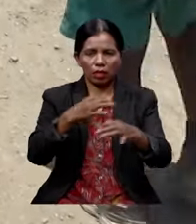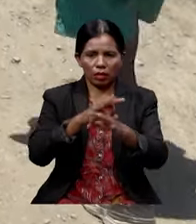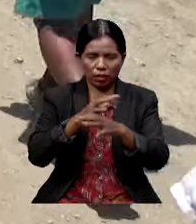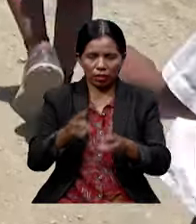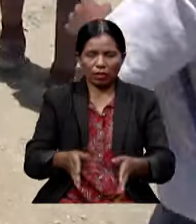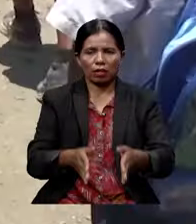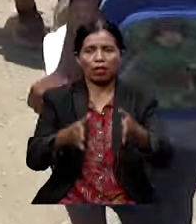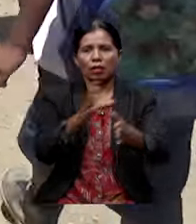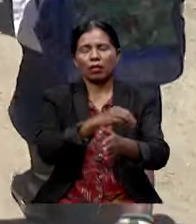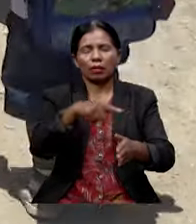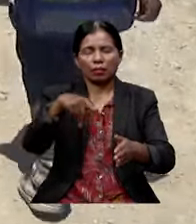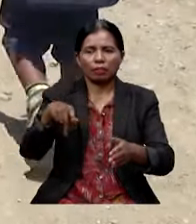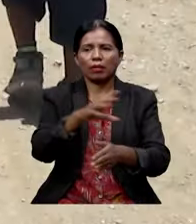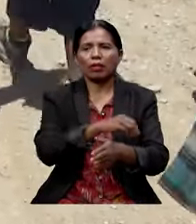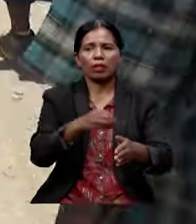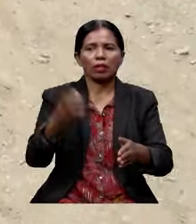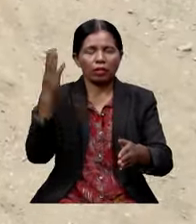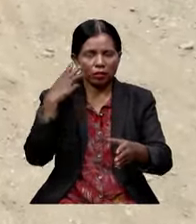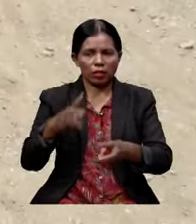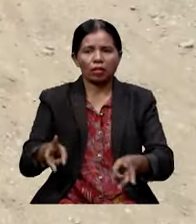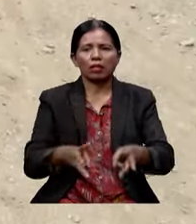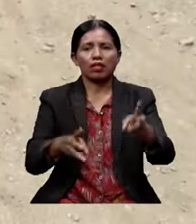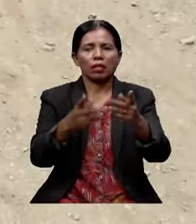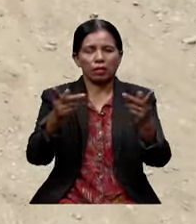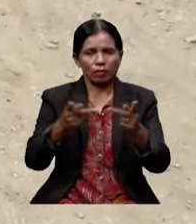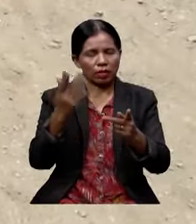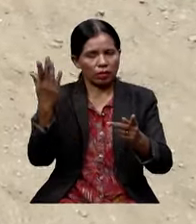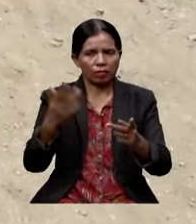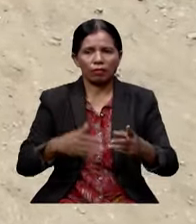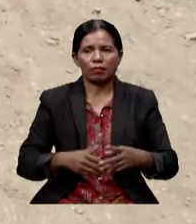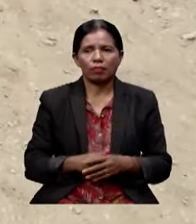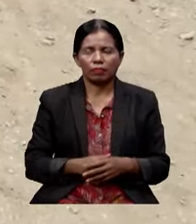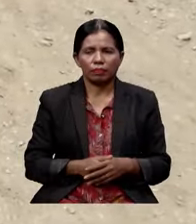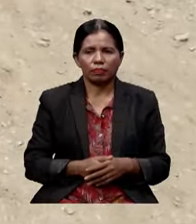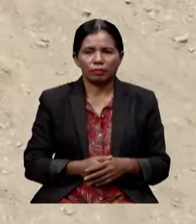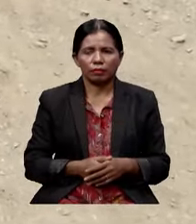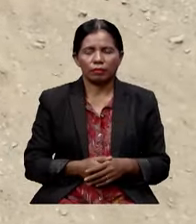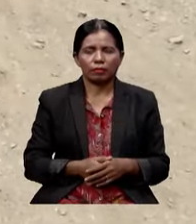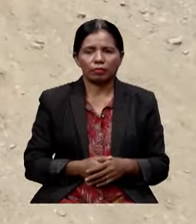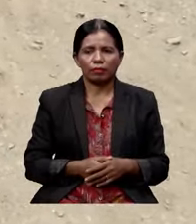Valeta e a área Perunas Nian, antes de a estrada e a fatem de fere. Abraão Mral, Gemen.